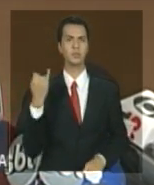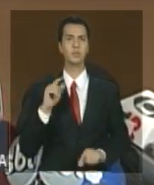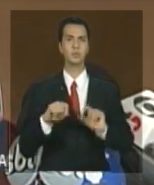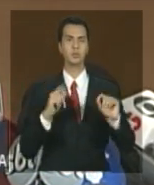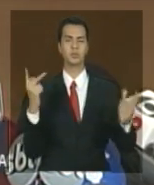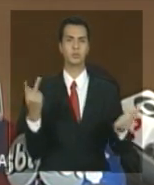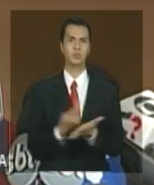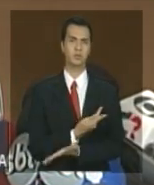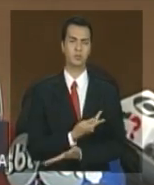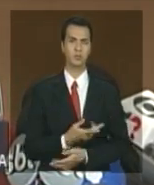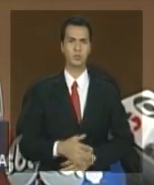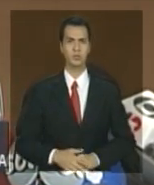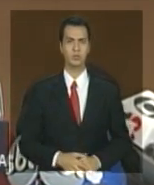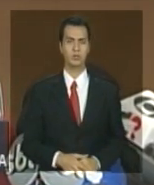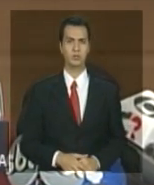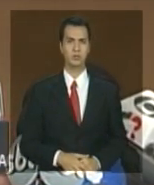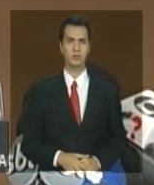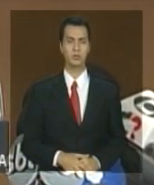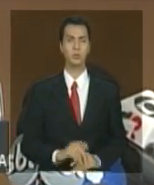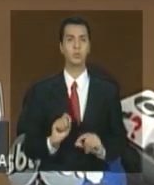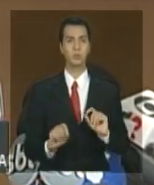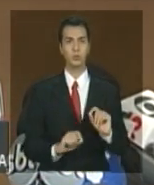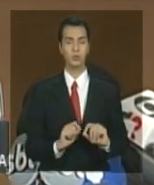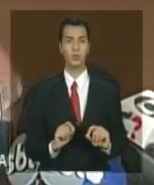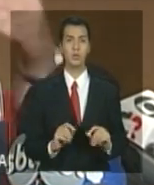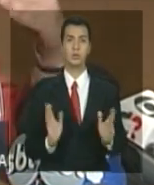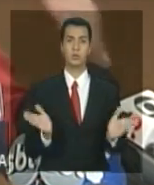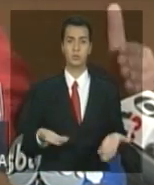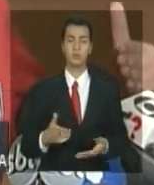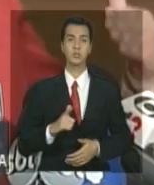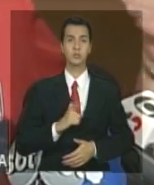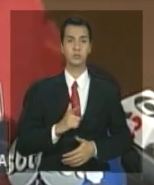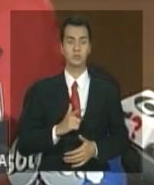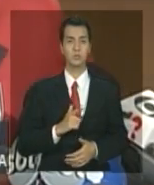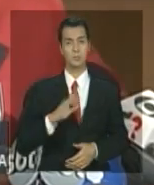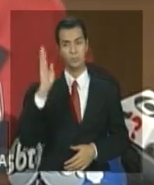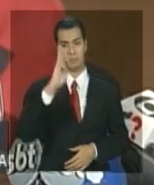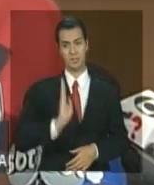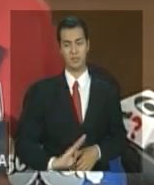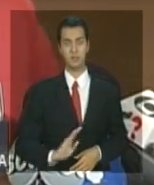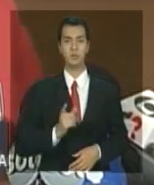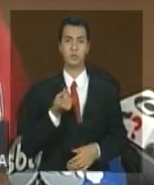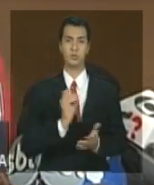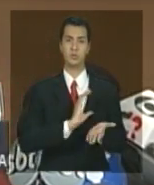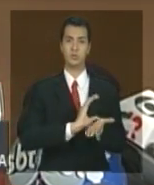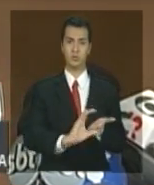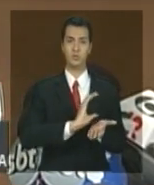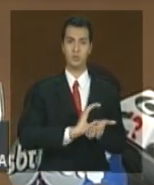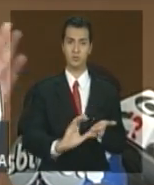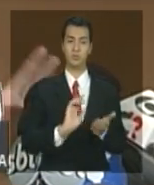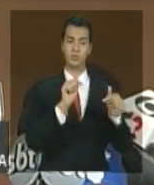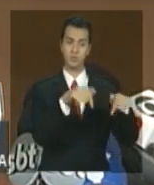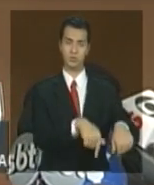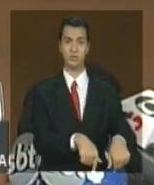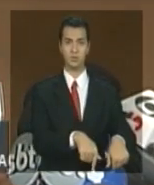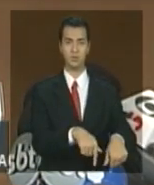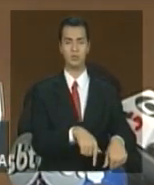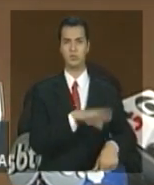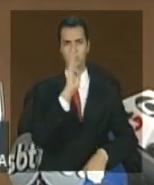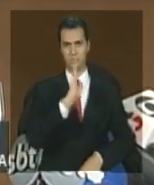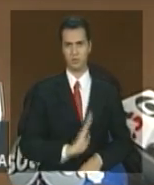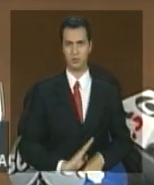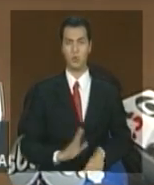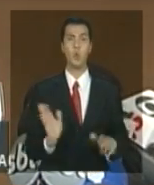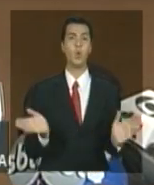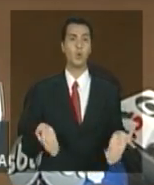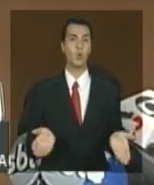a boa notícia, que é o fato de estar aumentando o investimento brasileiro aqui nos Estados Unidos. Hoje, mais ou menos,